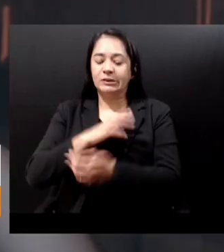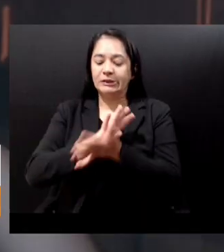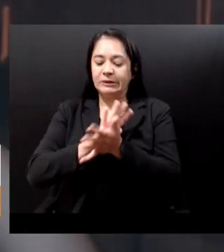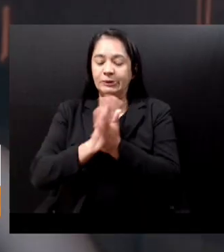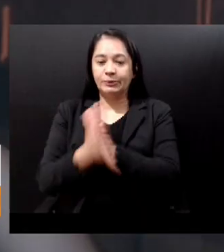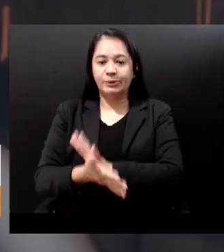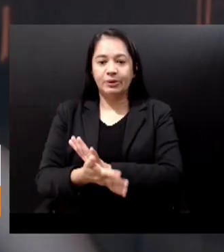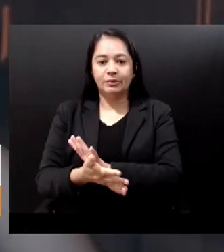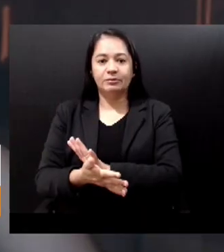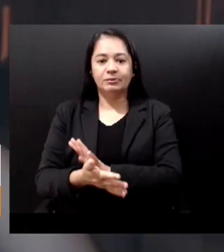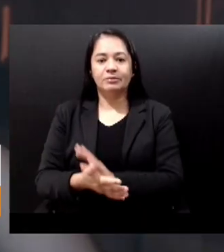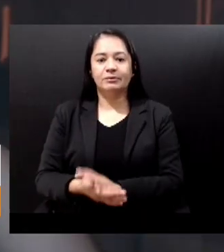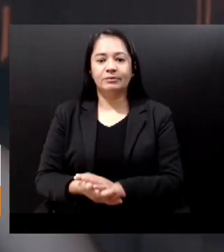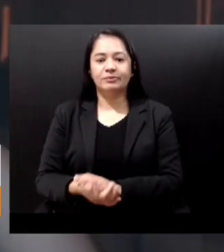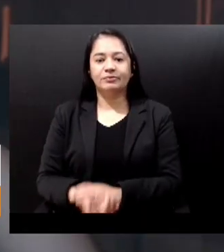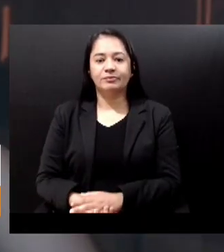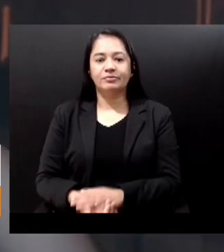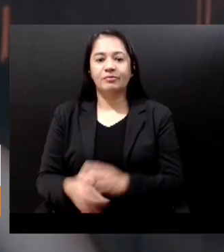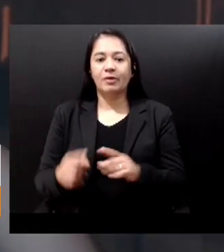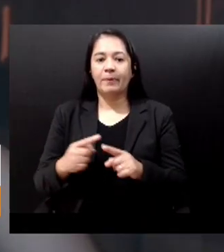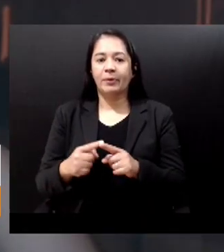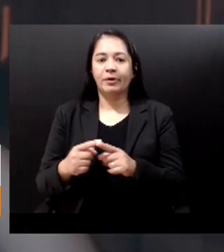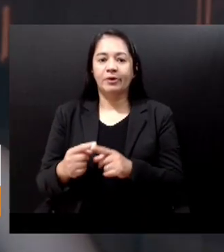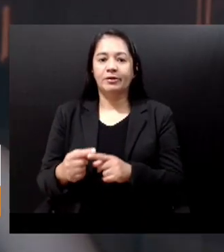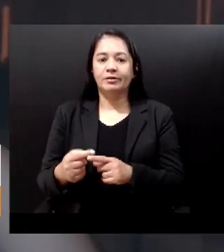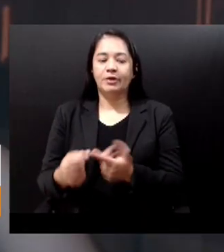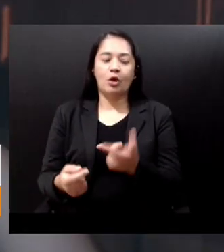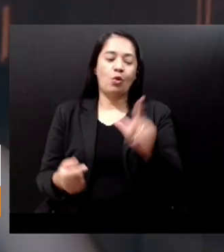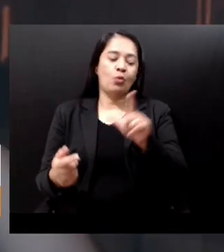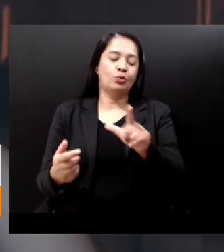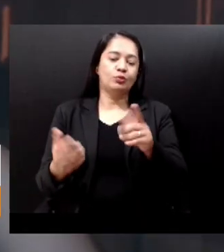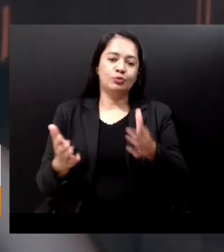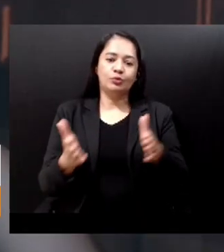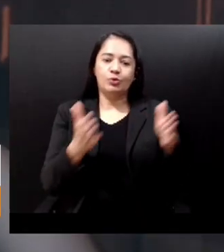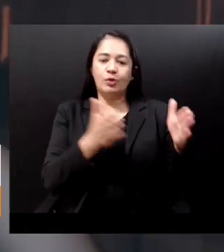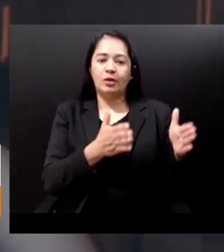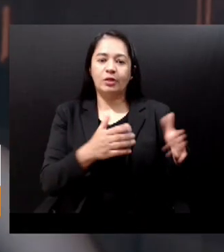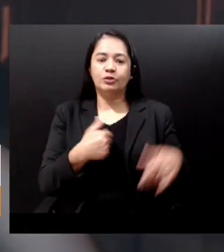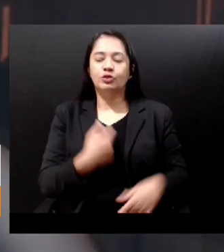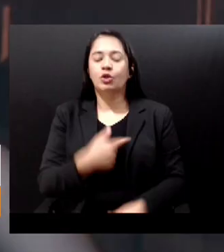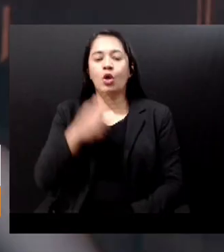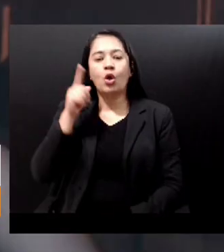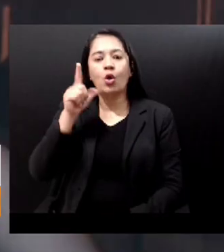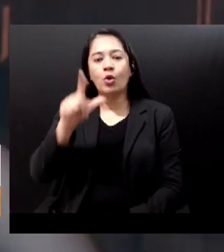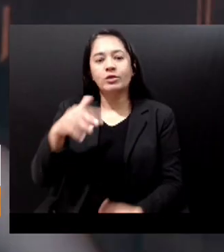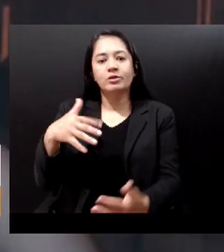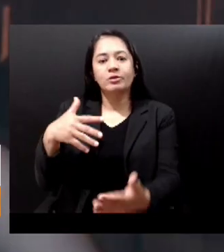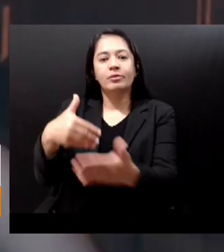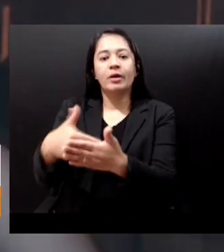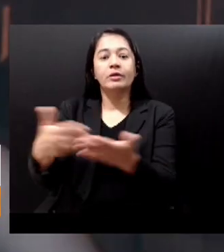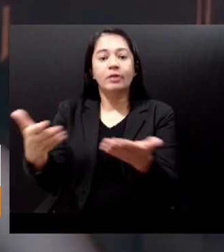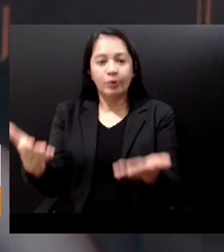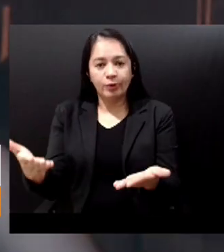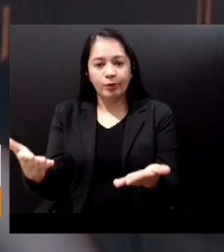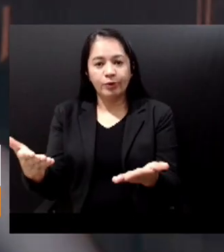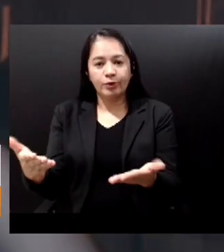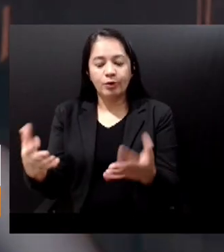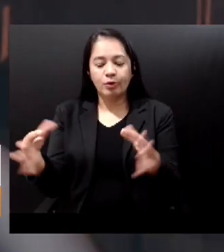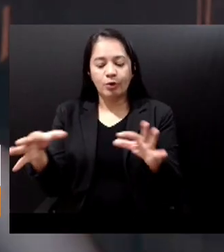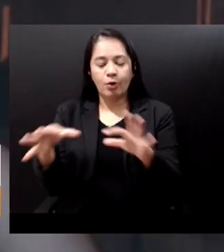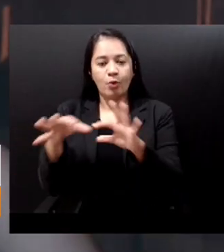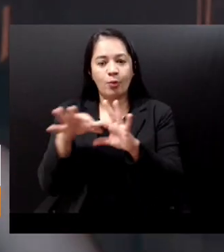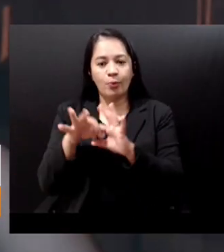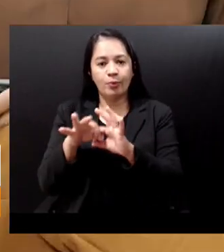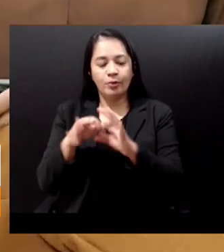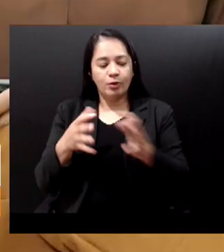lado B, assim, dessa Uhum. moeda, né. Até que ponto a gente consegue, eh conciliar a motivação